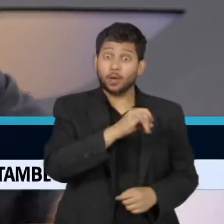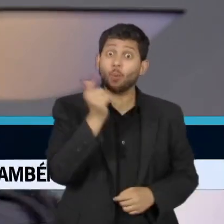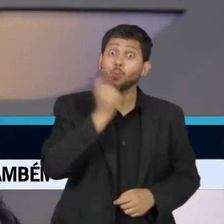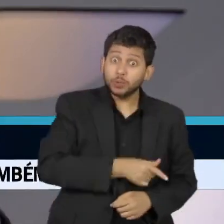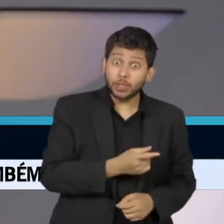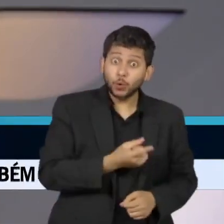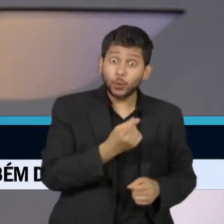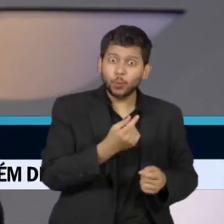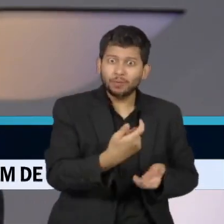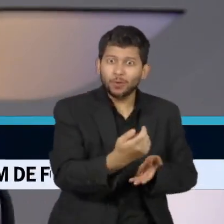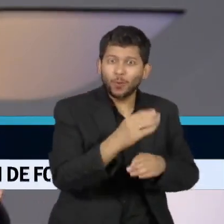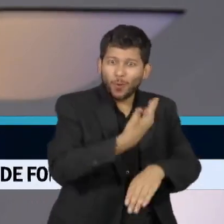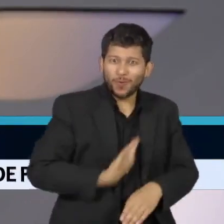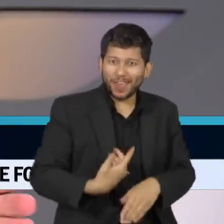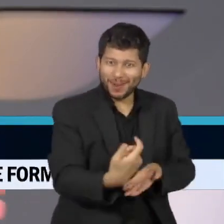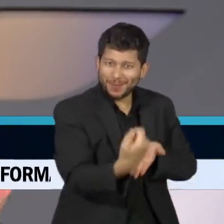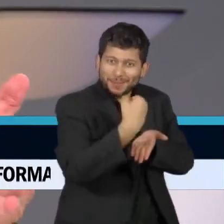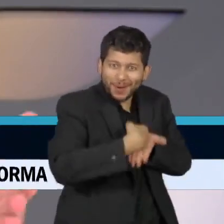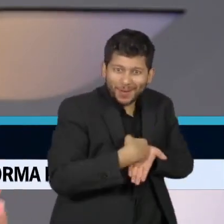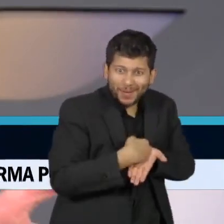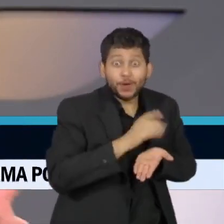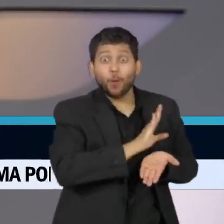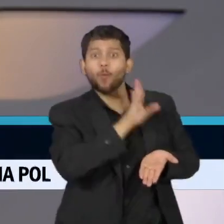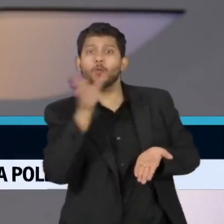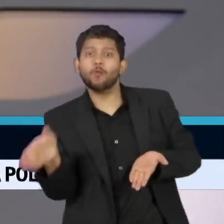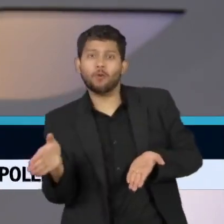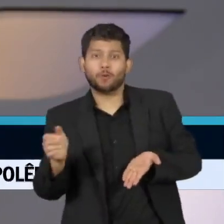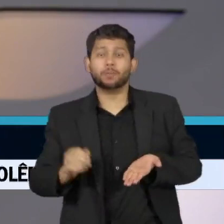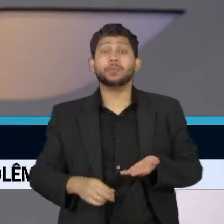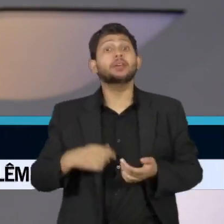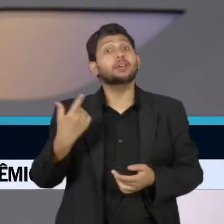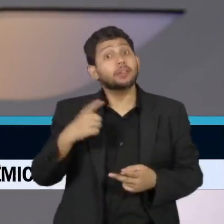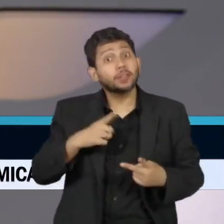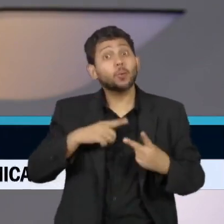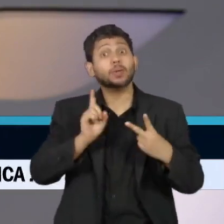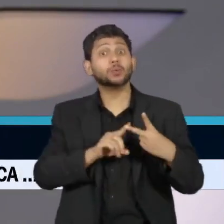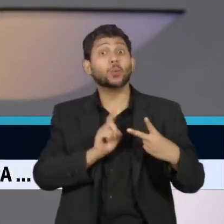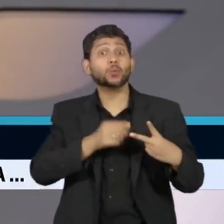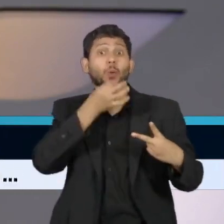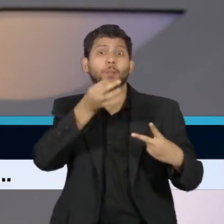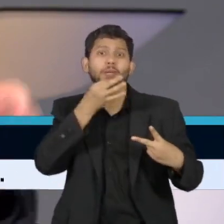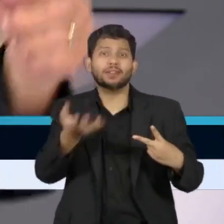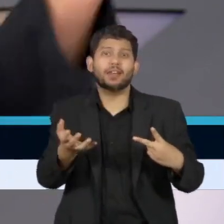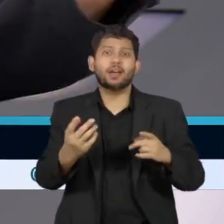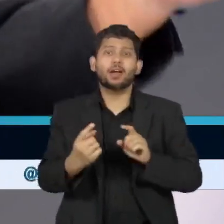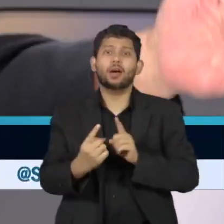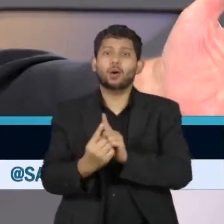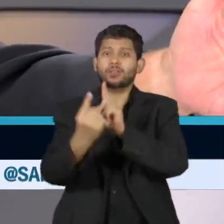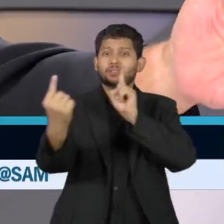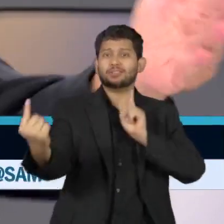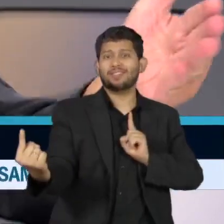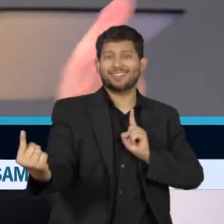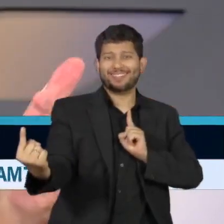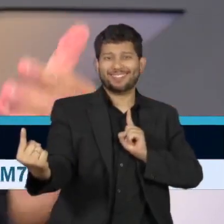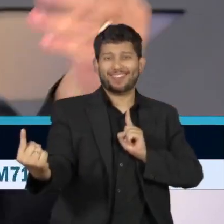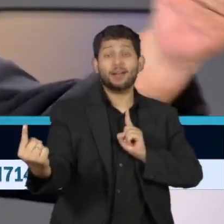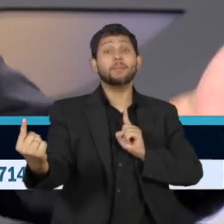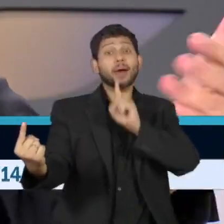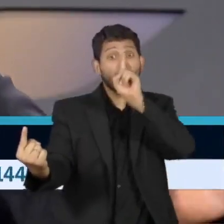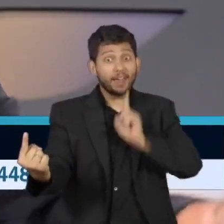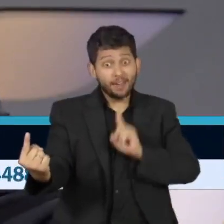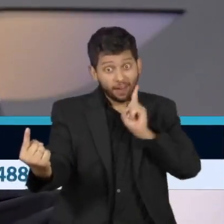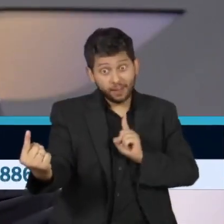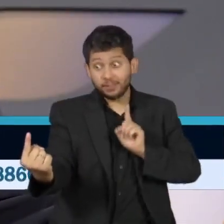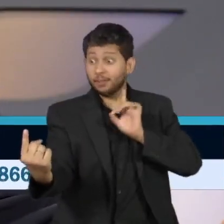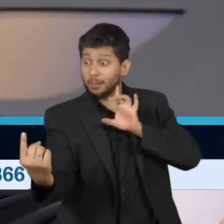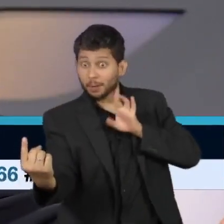um pré-requisito, faz parcerias, e você tem que ter uma segunda opinião assistida à distância para que um profissional possa exercer